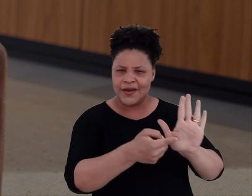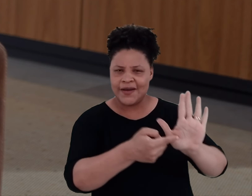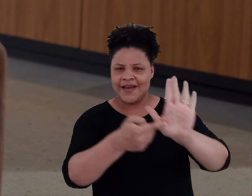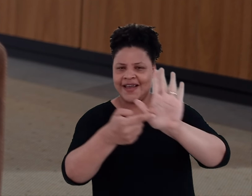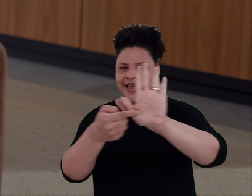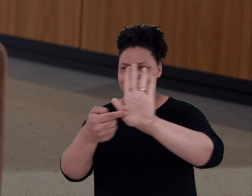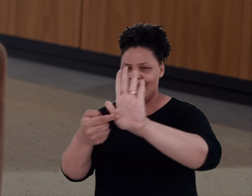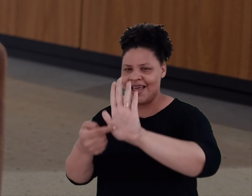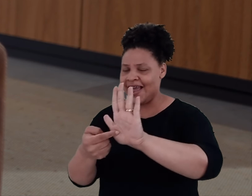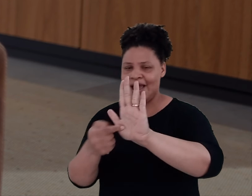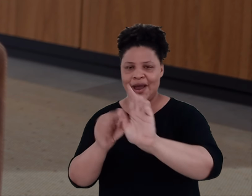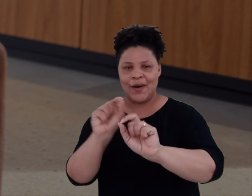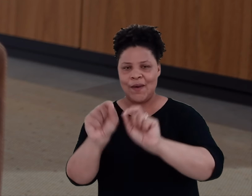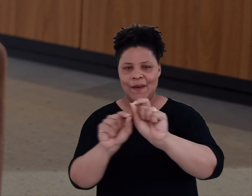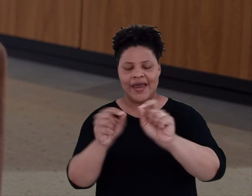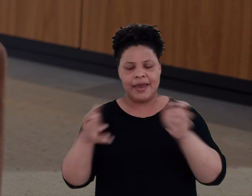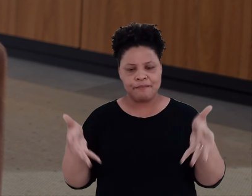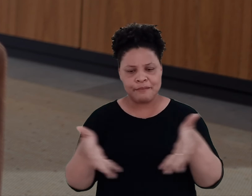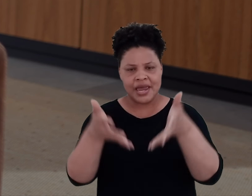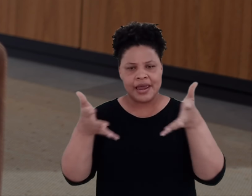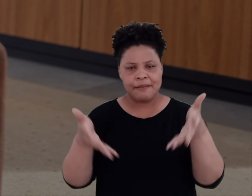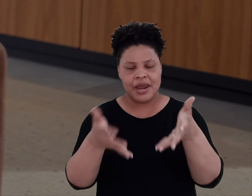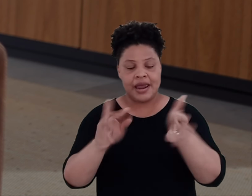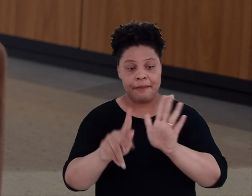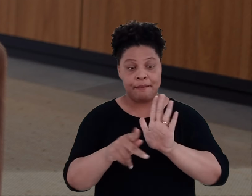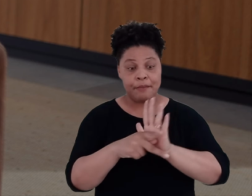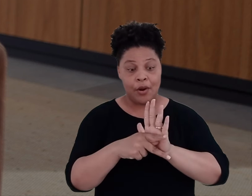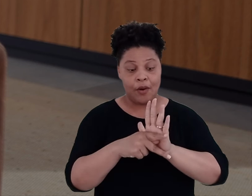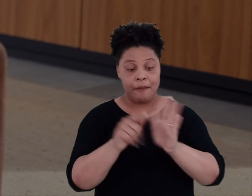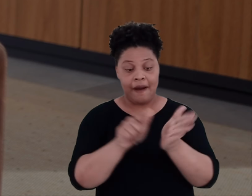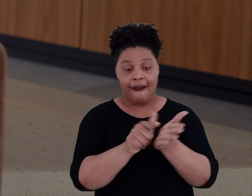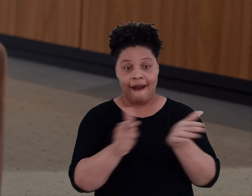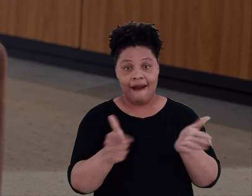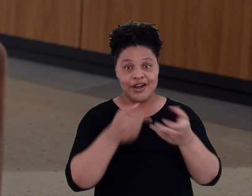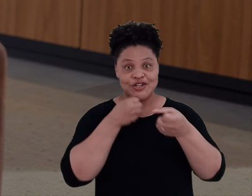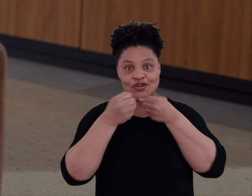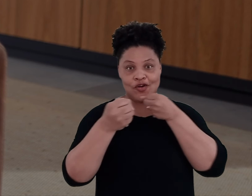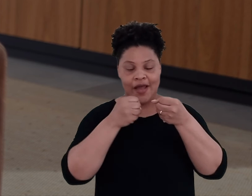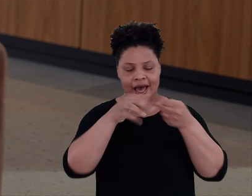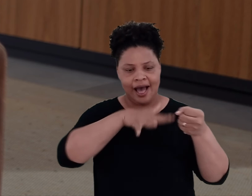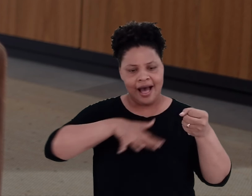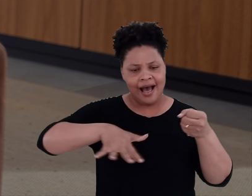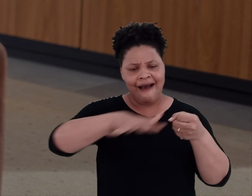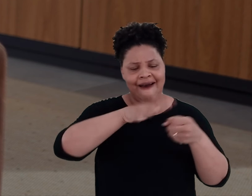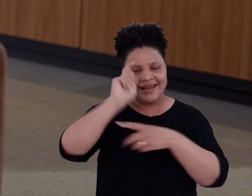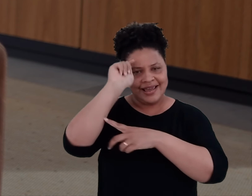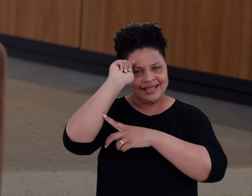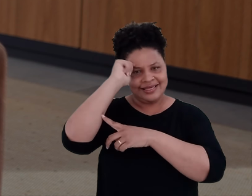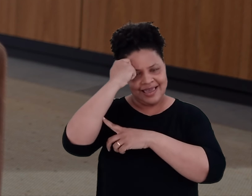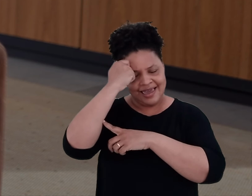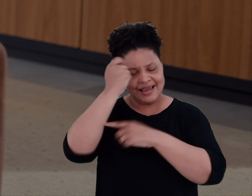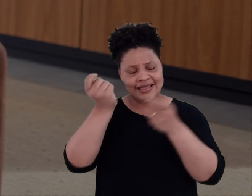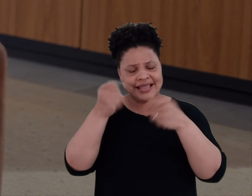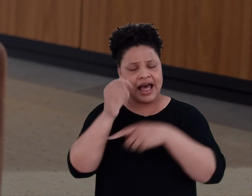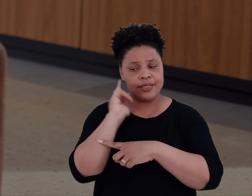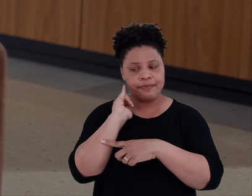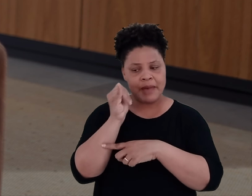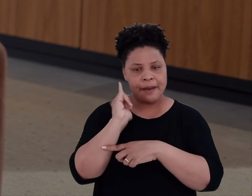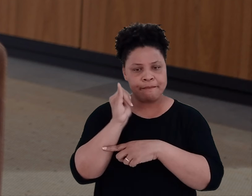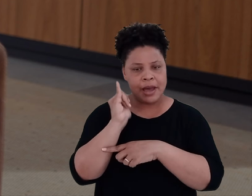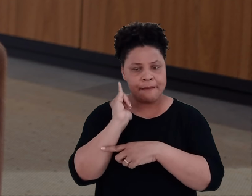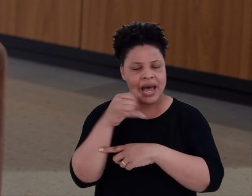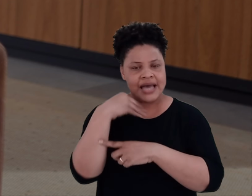iniciativas que buscam enegrecer o jornalismo e também empreendimentos criados por pessoas negras que geram novas